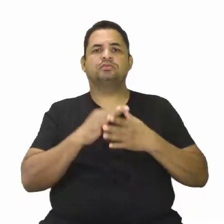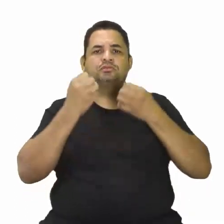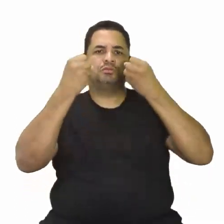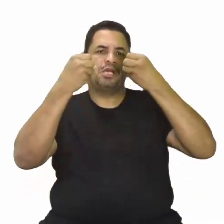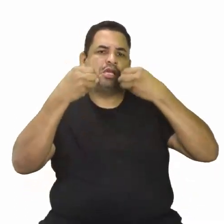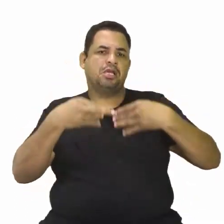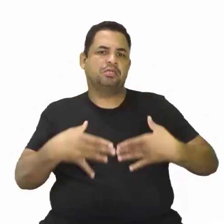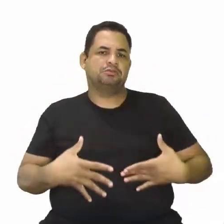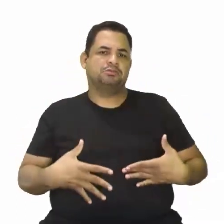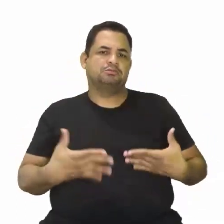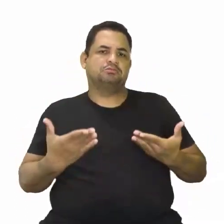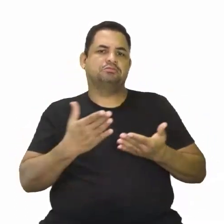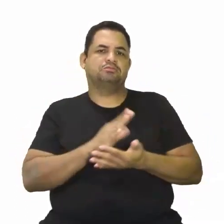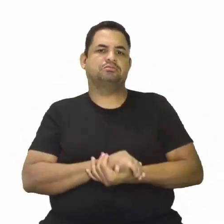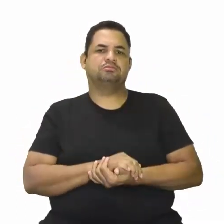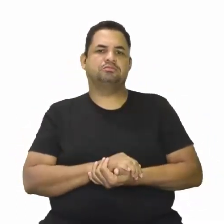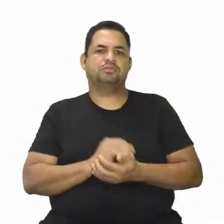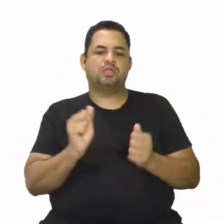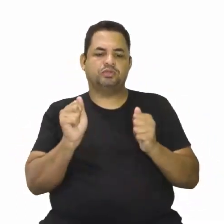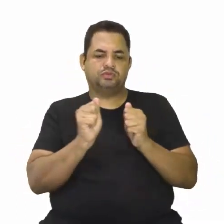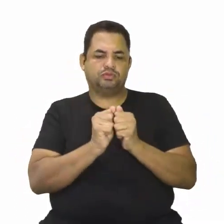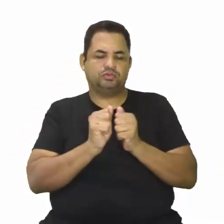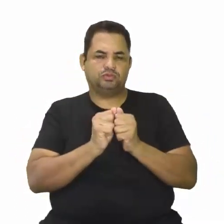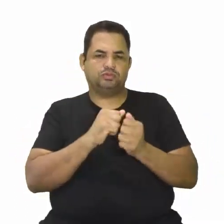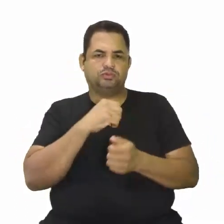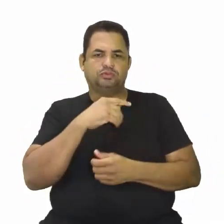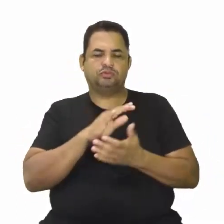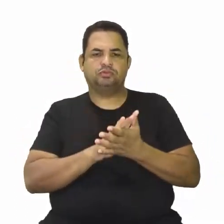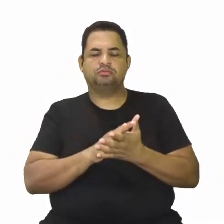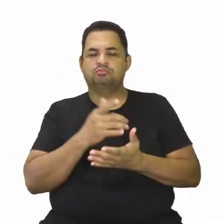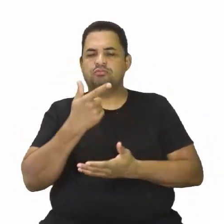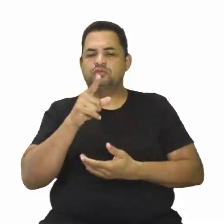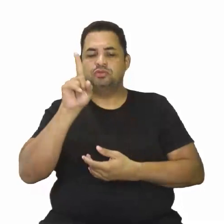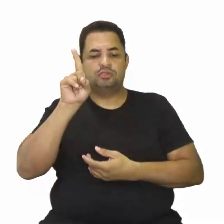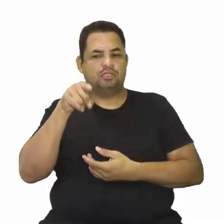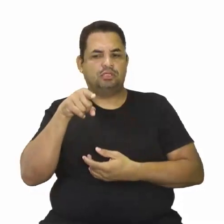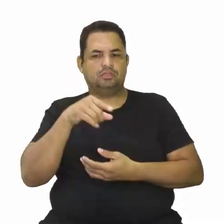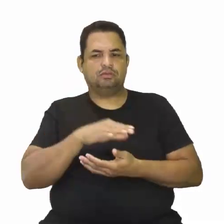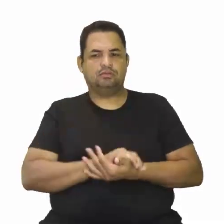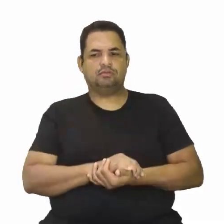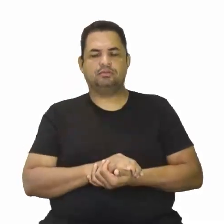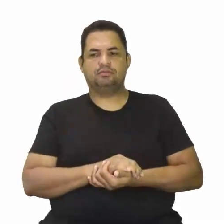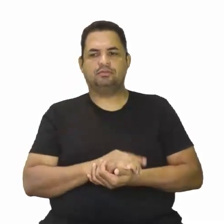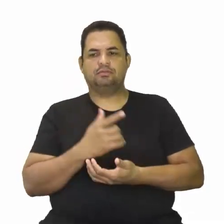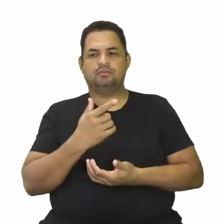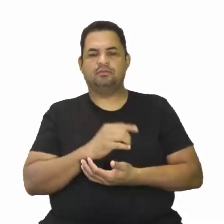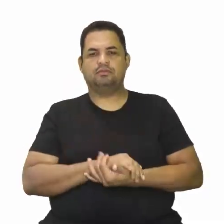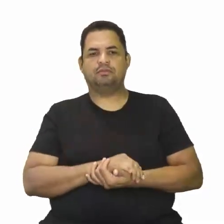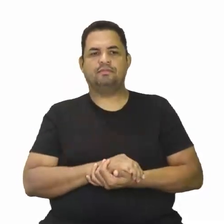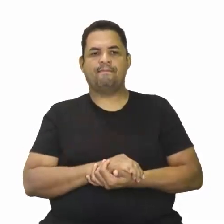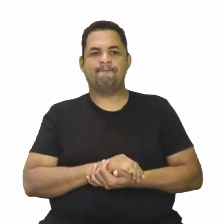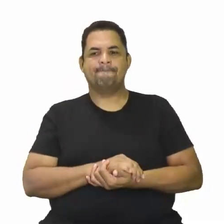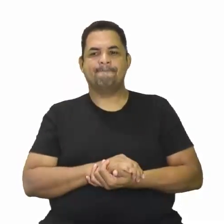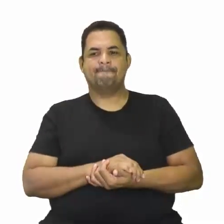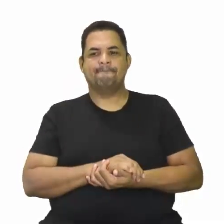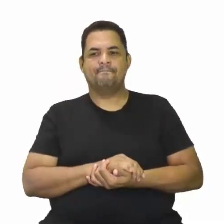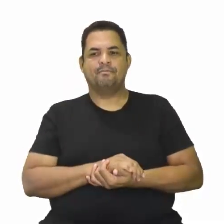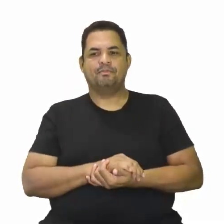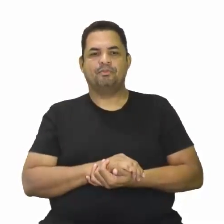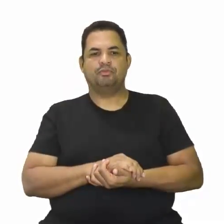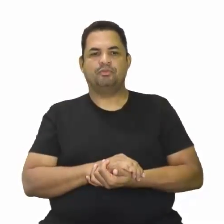claro que ele é junto e sem acento. Não